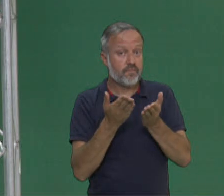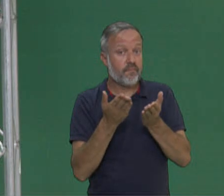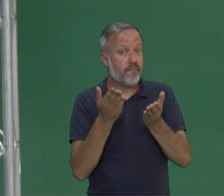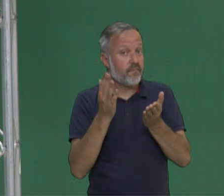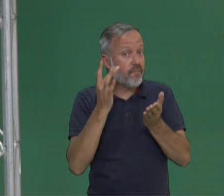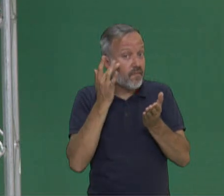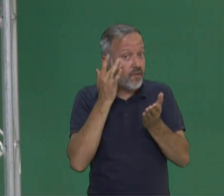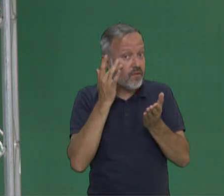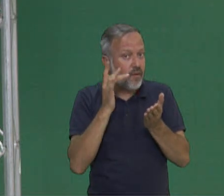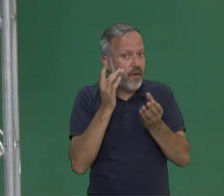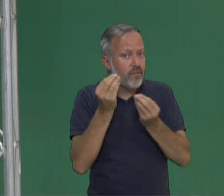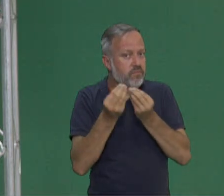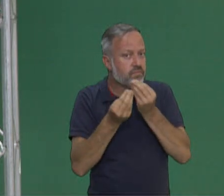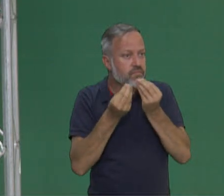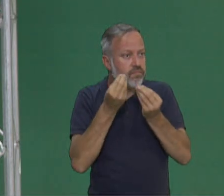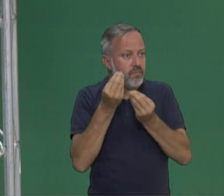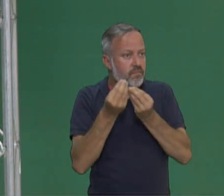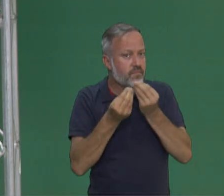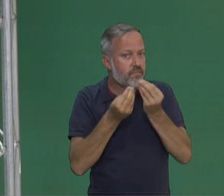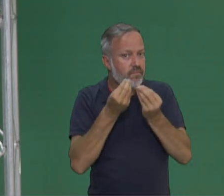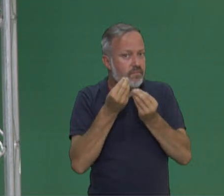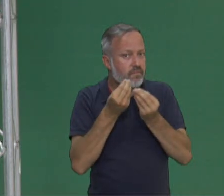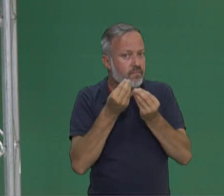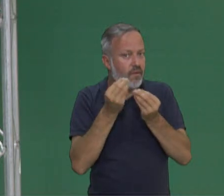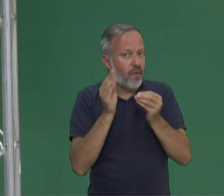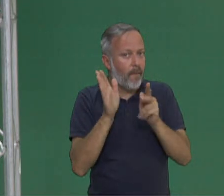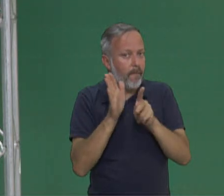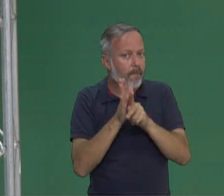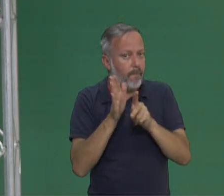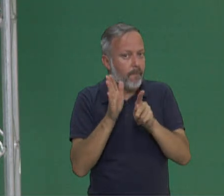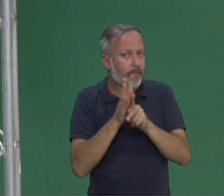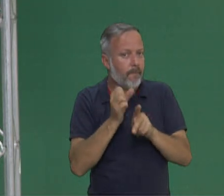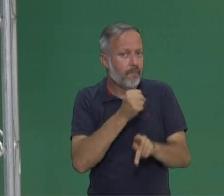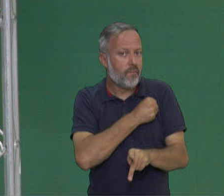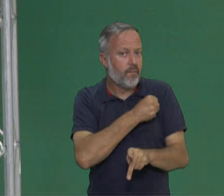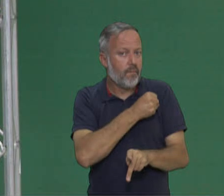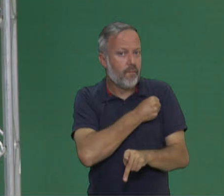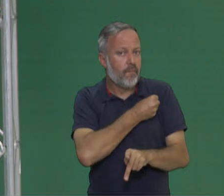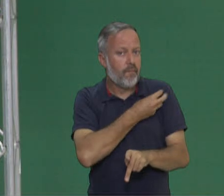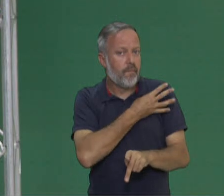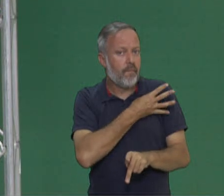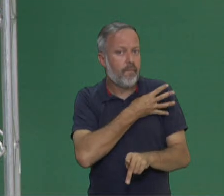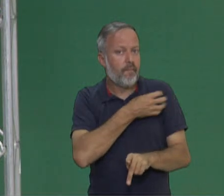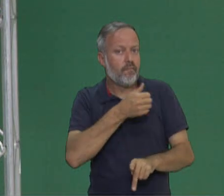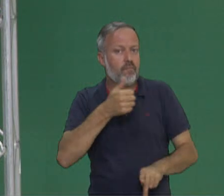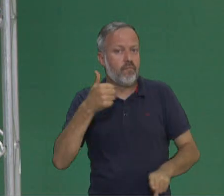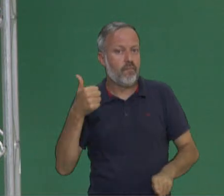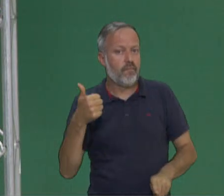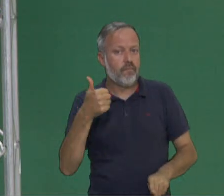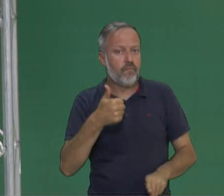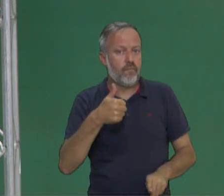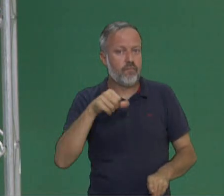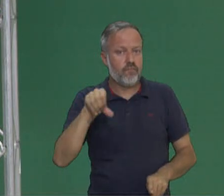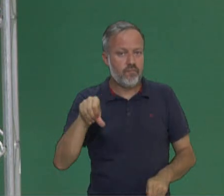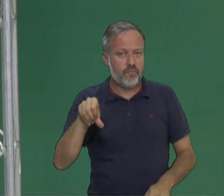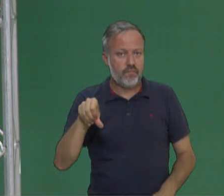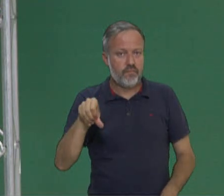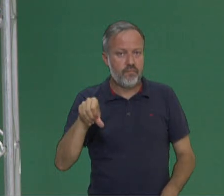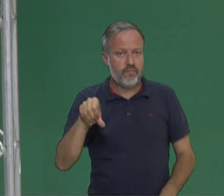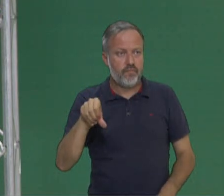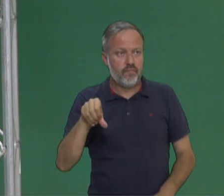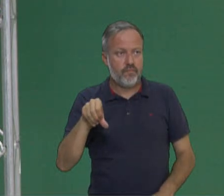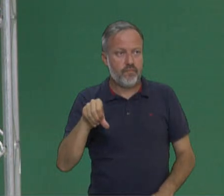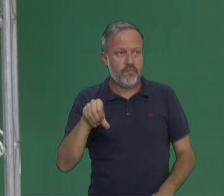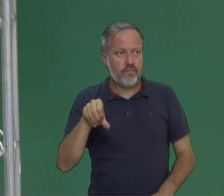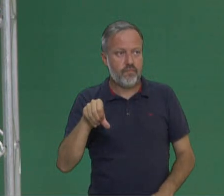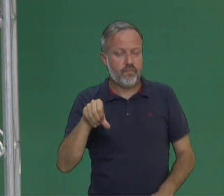sintetizar. Então, o nome dele é o próprio número, né? Ele é o elemento 119, portanto, o nome